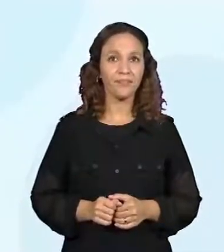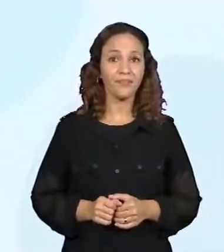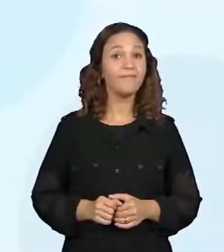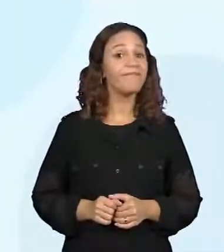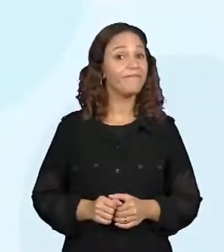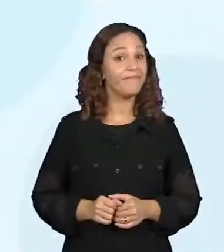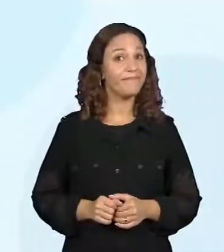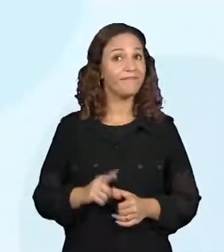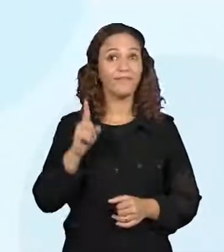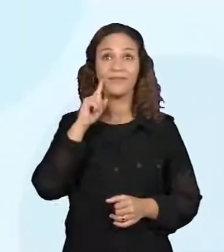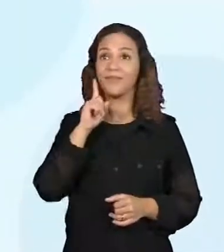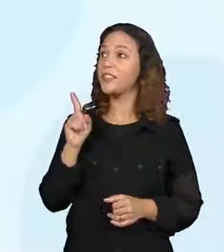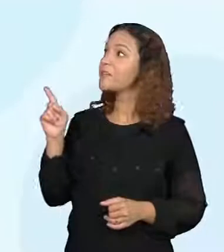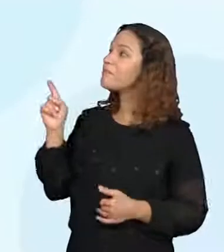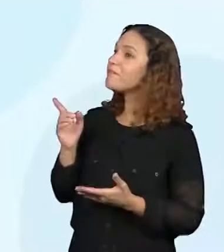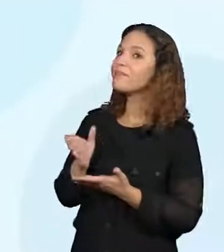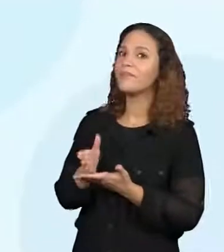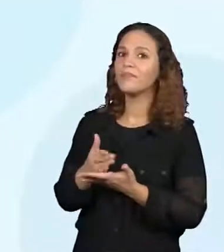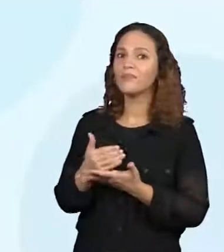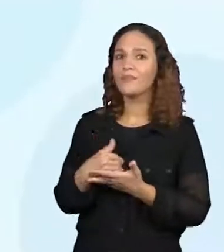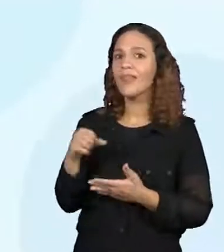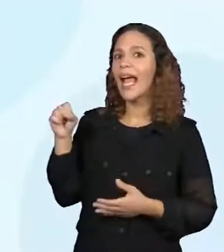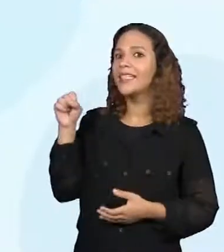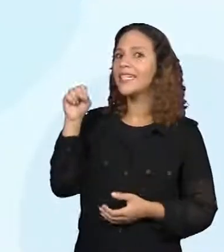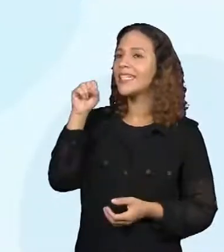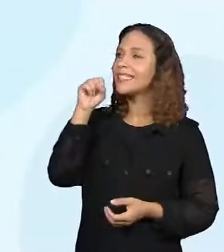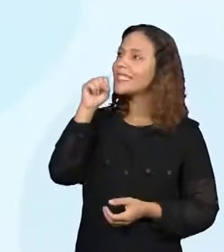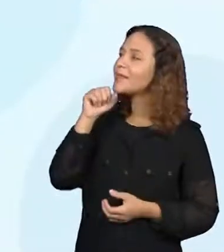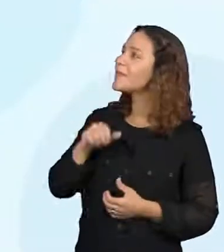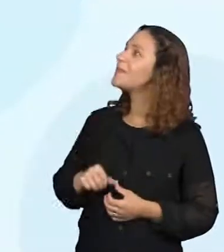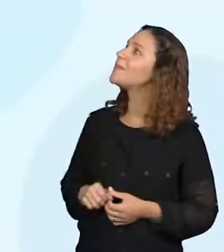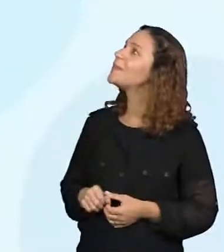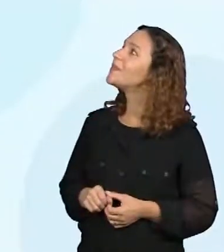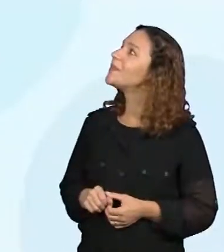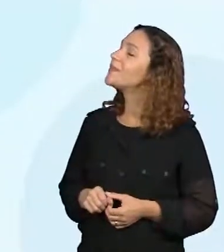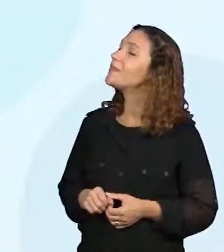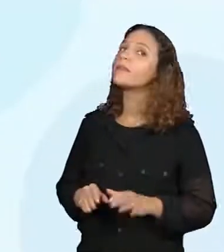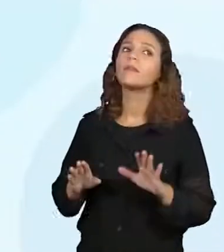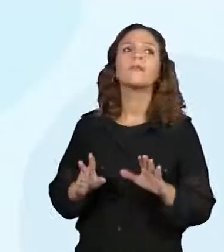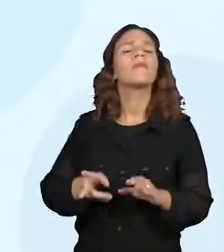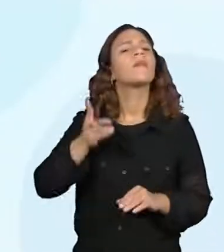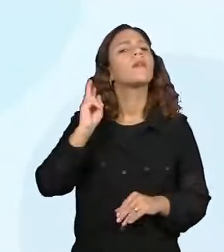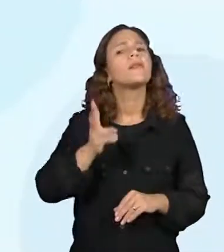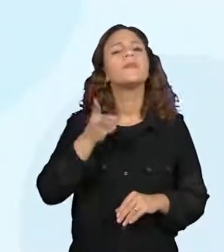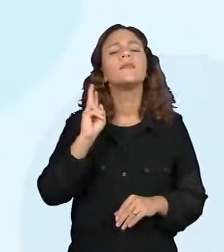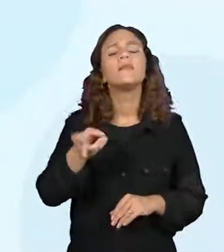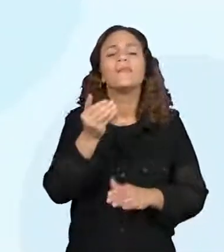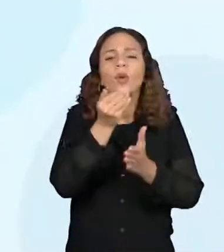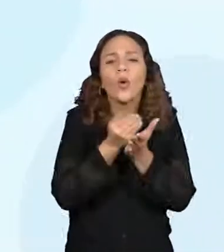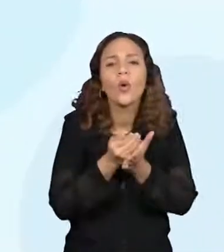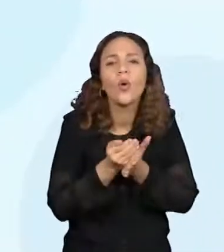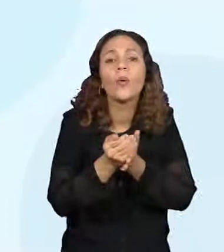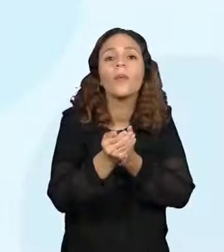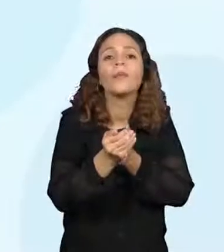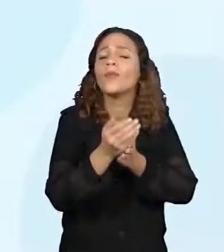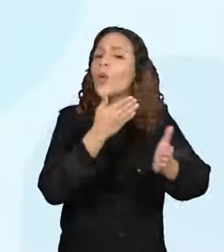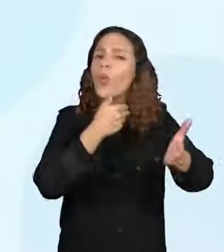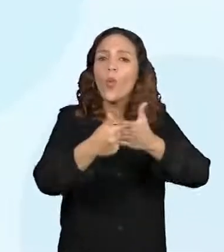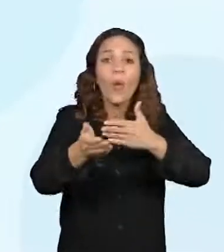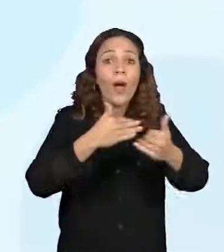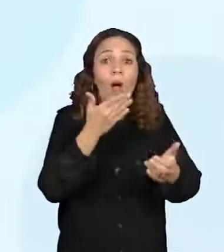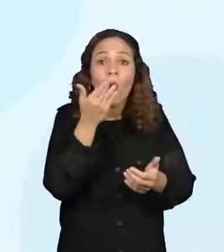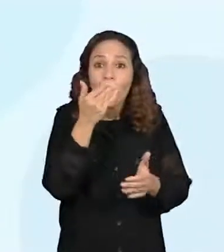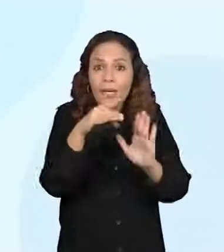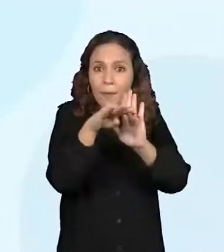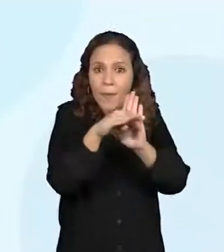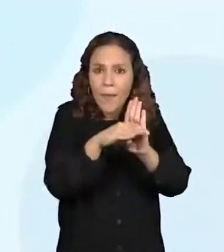Então, olha o bolo de cenoura aparecendo aí. O primeiro ponto muito importante, isso em qualquer receita,